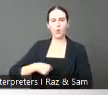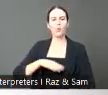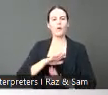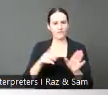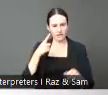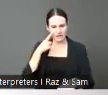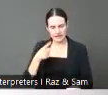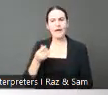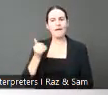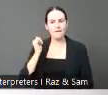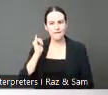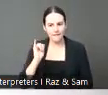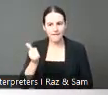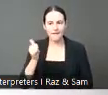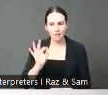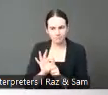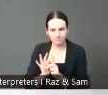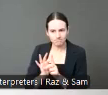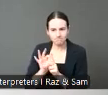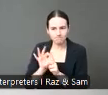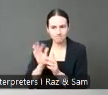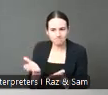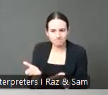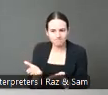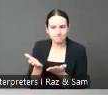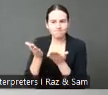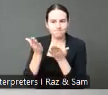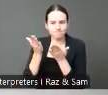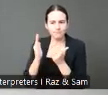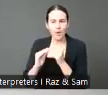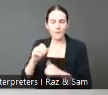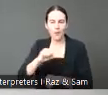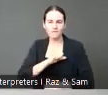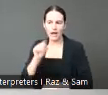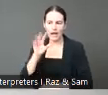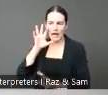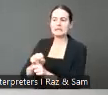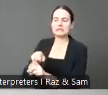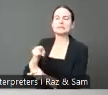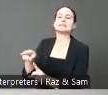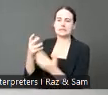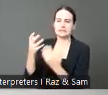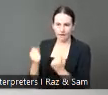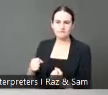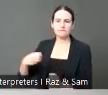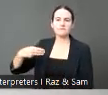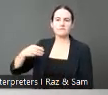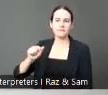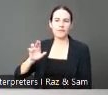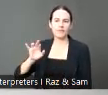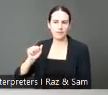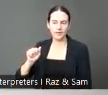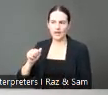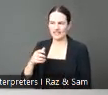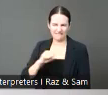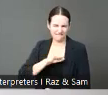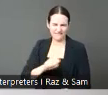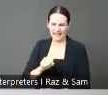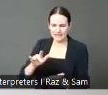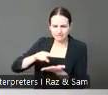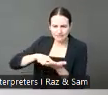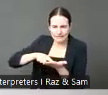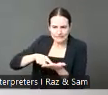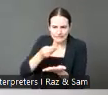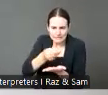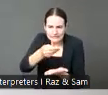no tratamento da infecção e uma oportunidade para a oportunidade de uso de tratamento, que é um elemento inovador que